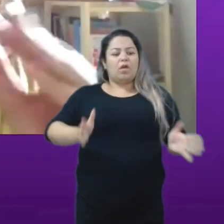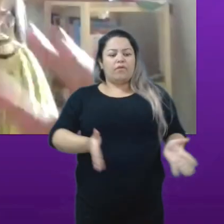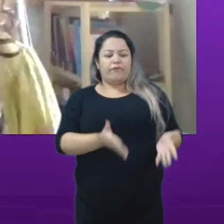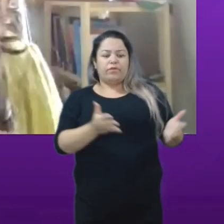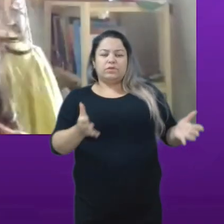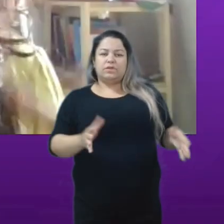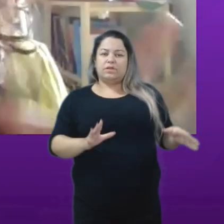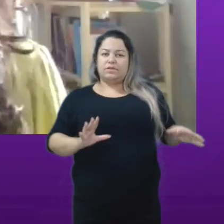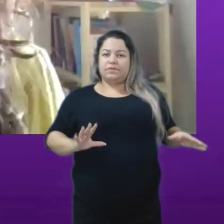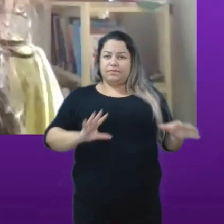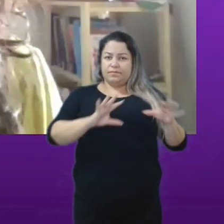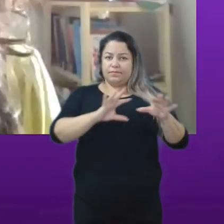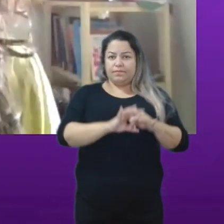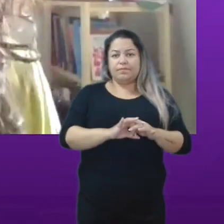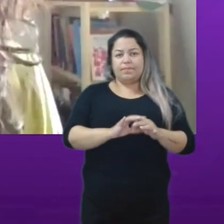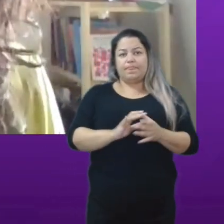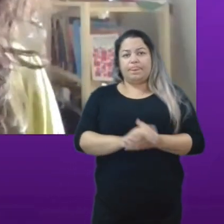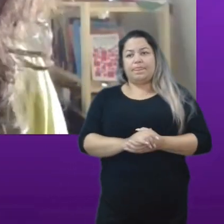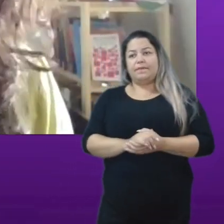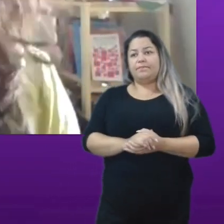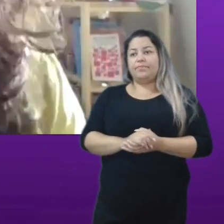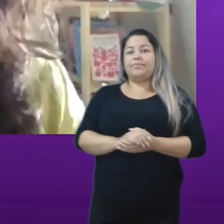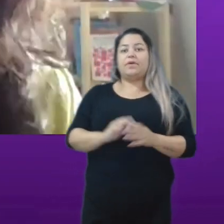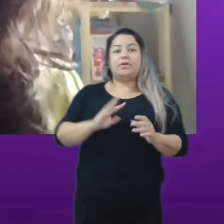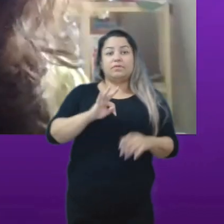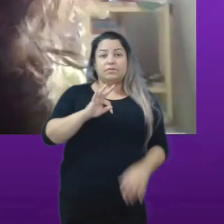mutuamente? Aí eu queria começar com a Evelyn e depois a Tati, pode ser?